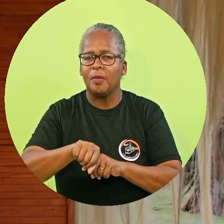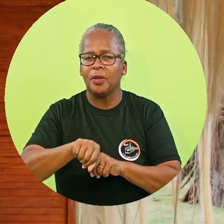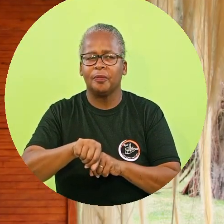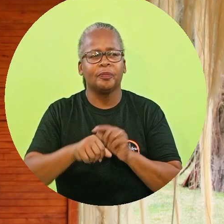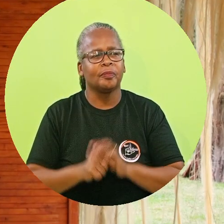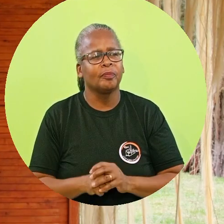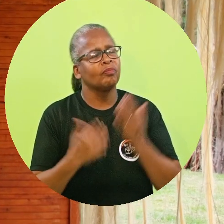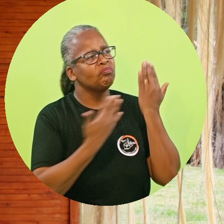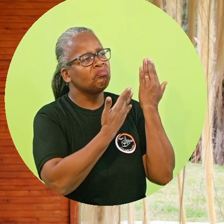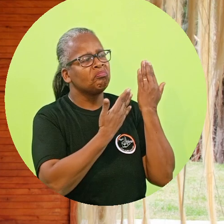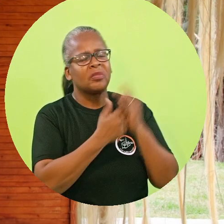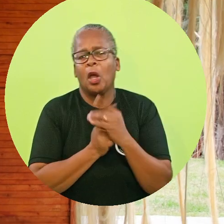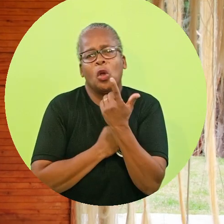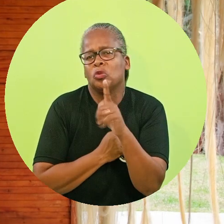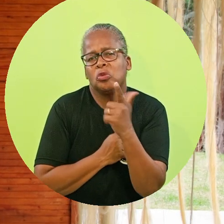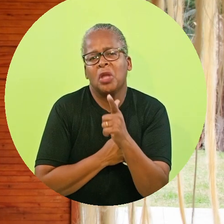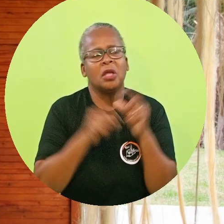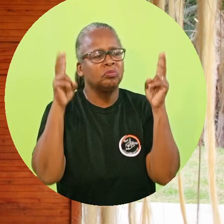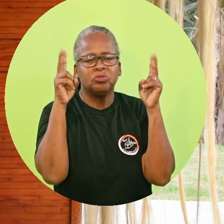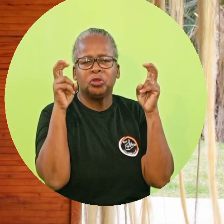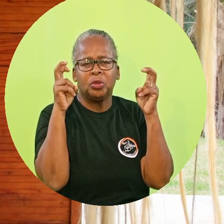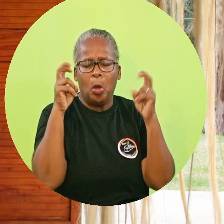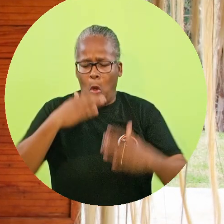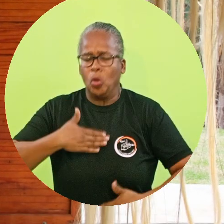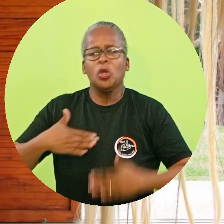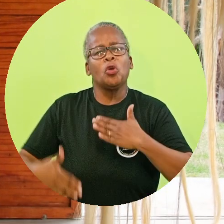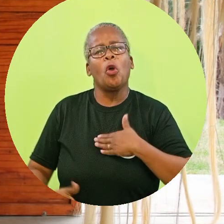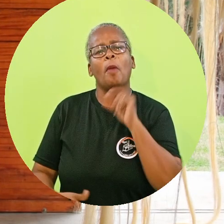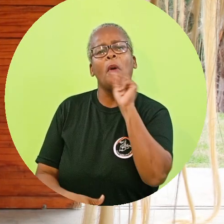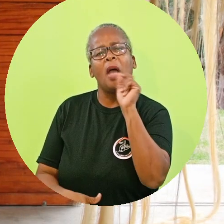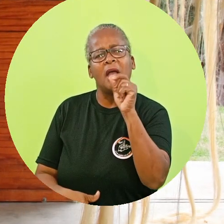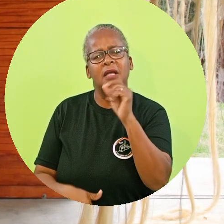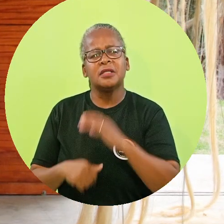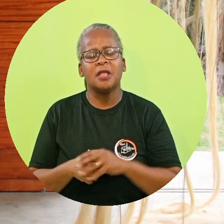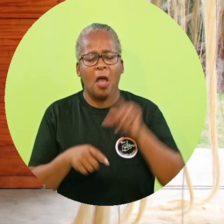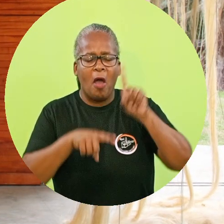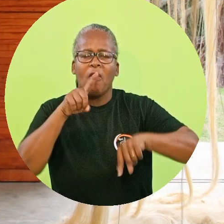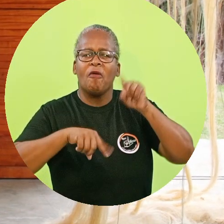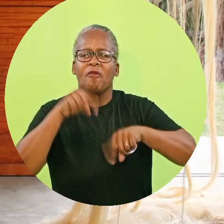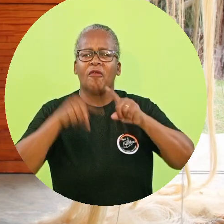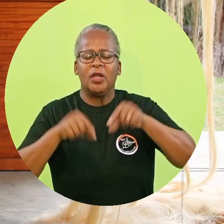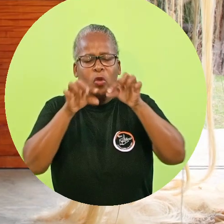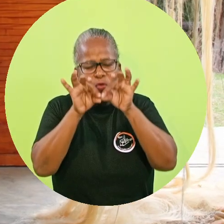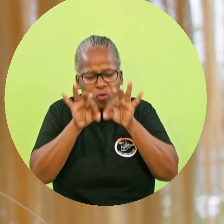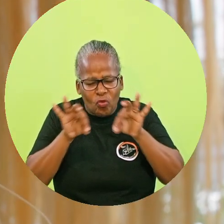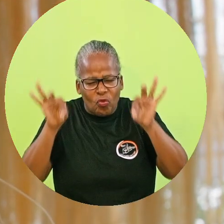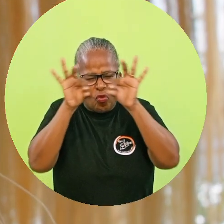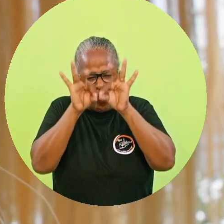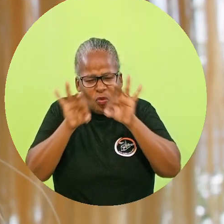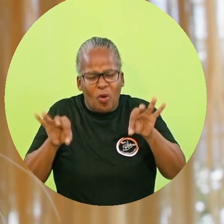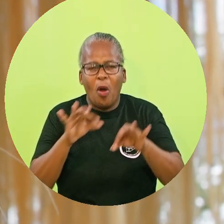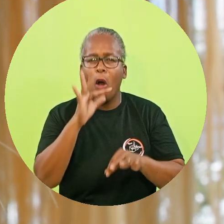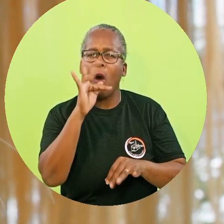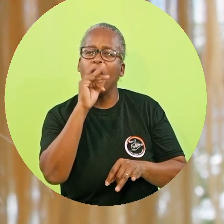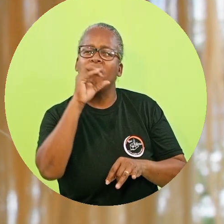Objeto têxtil sem título. E que corpo é esse? Um objeto construído com sisal e fios de algodão, daquilo que chamaram